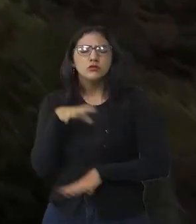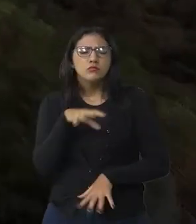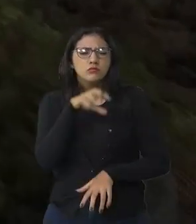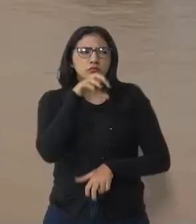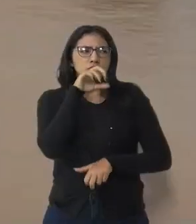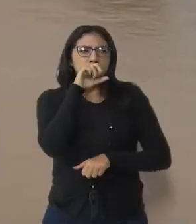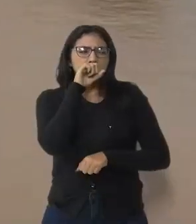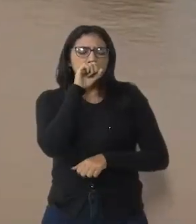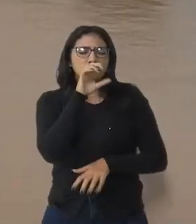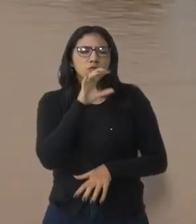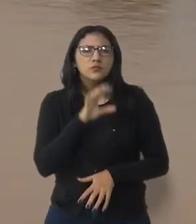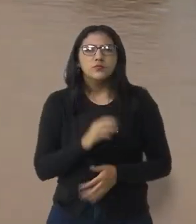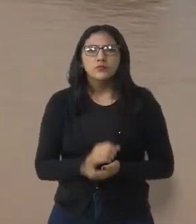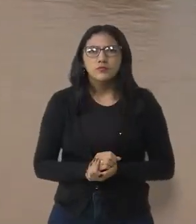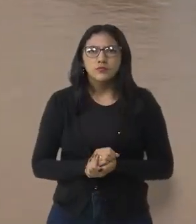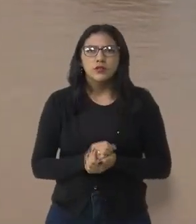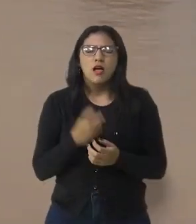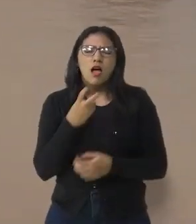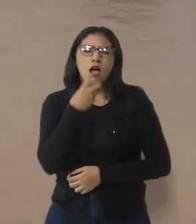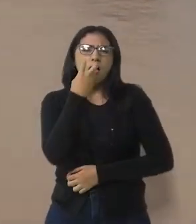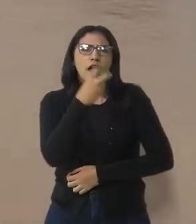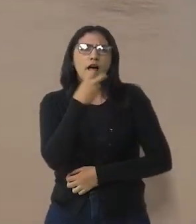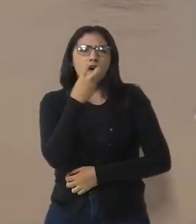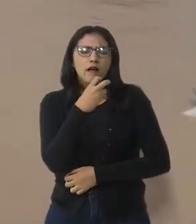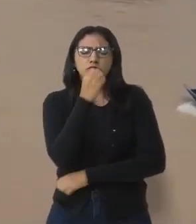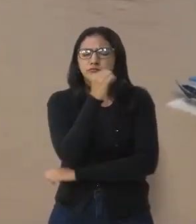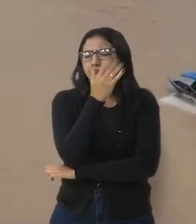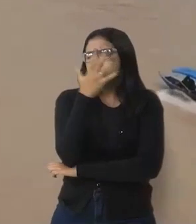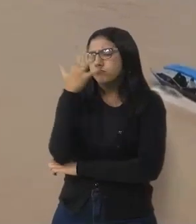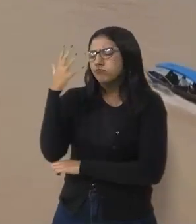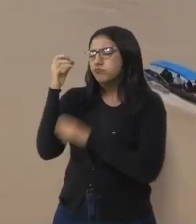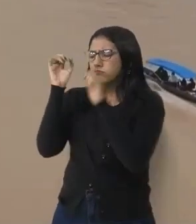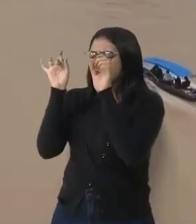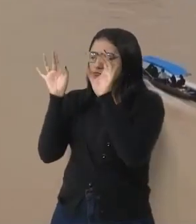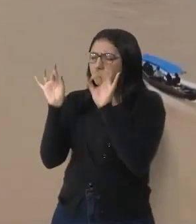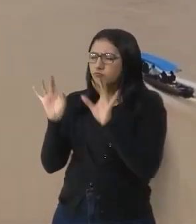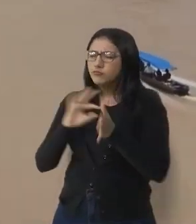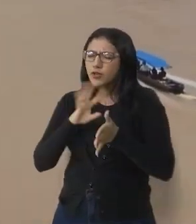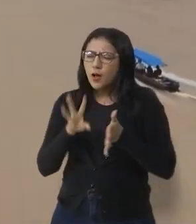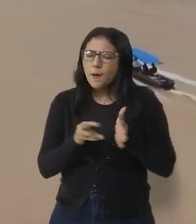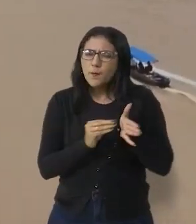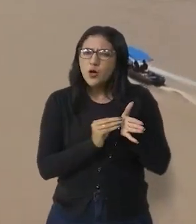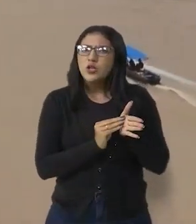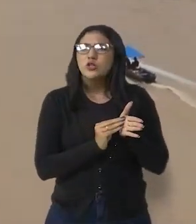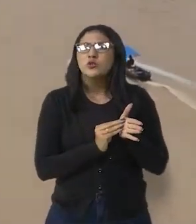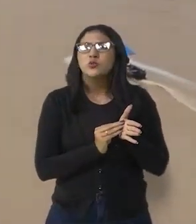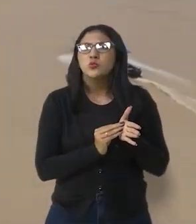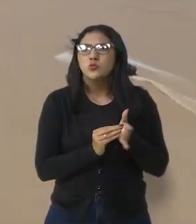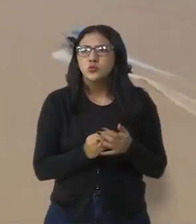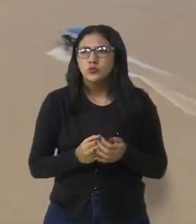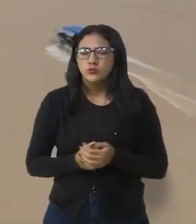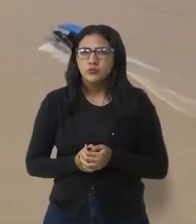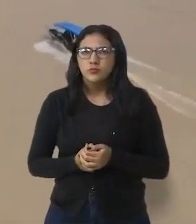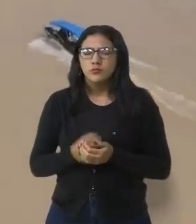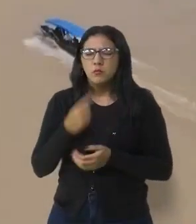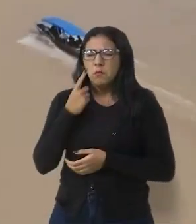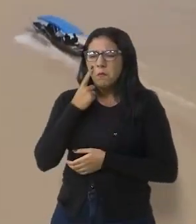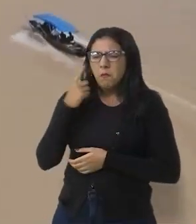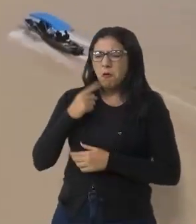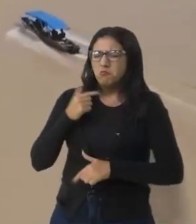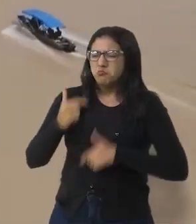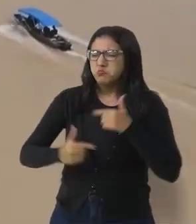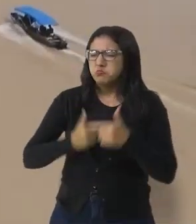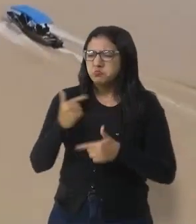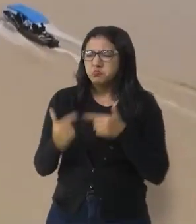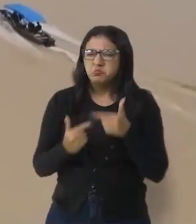de oxigênio. Canto a ti, Amazônia, bosque inquietante da esperança. E eis porque denuncio esse machado